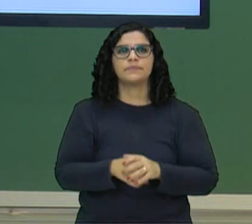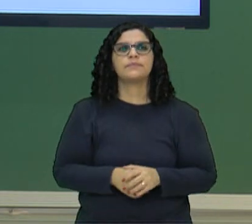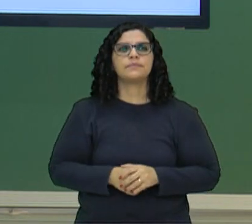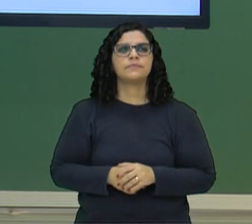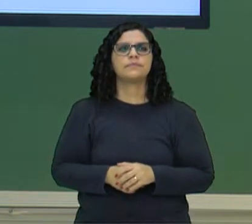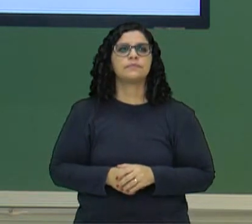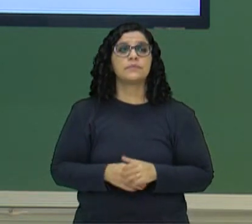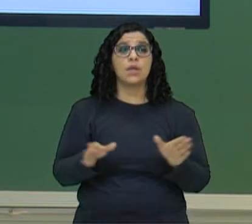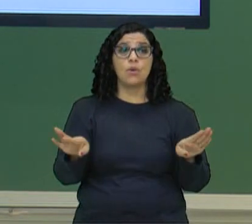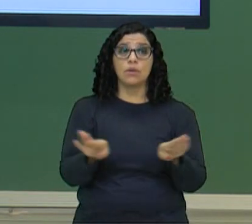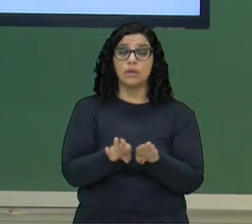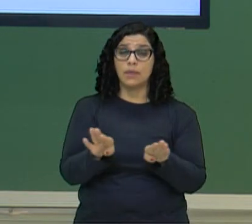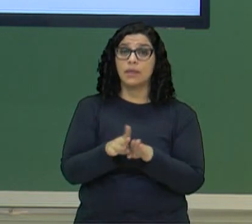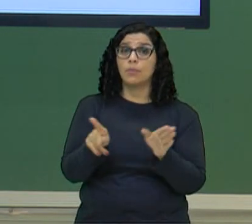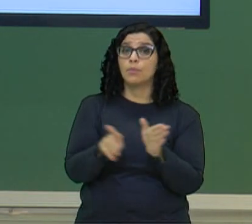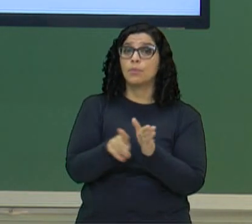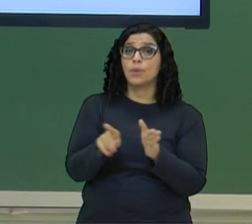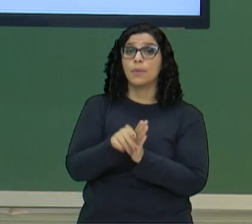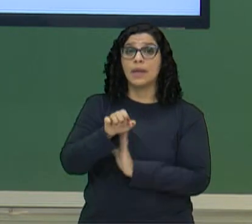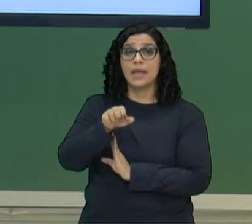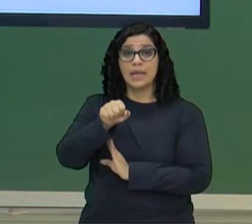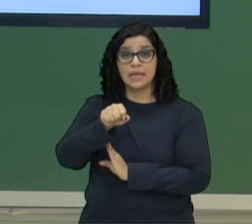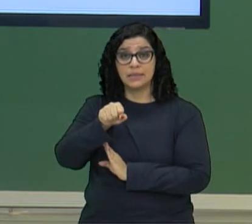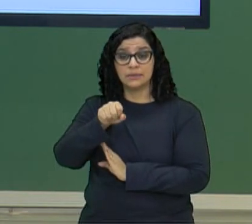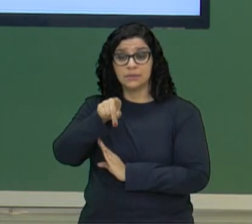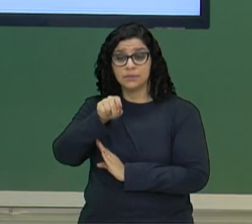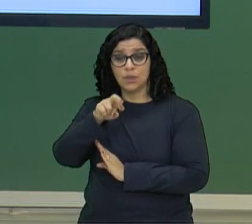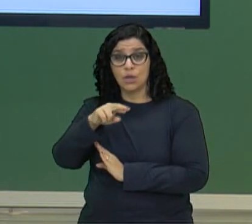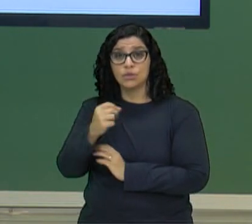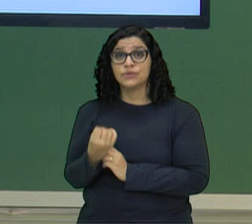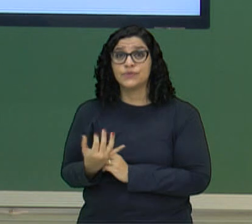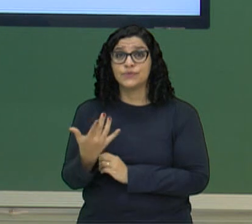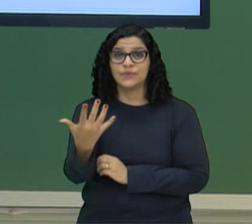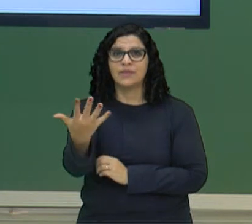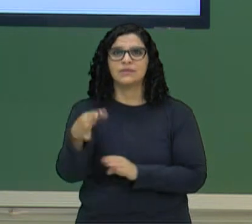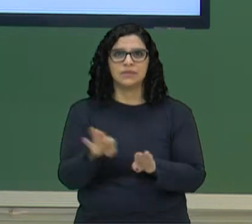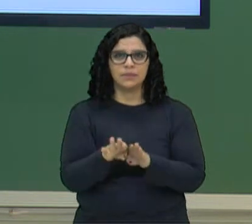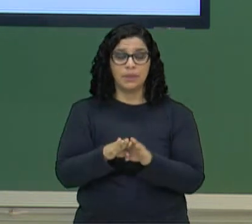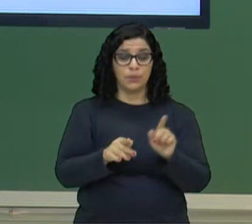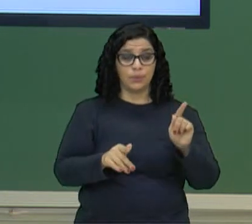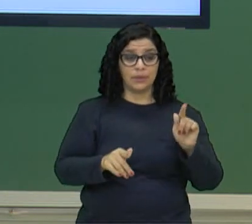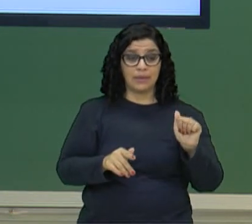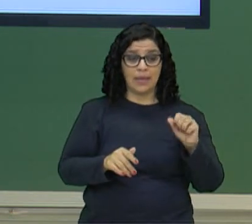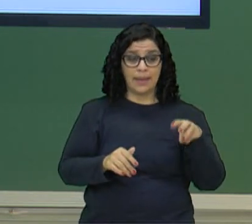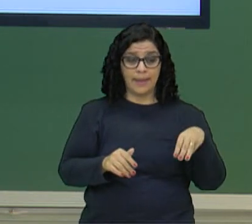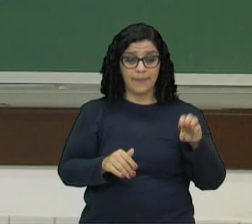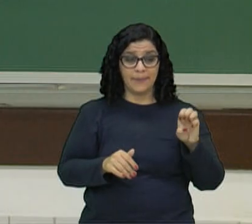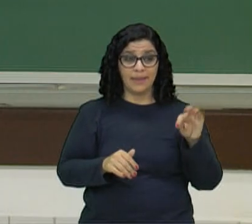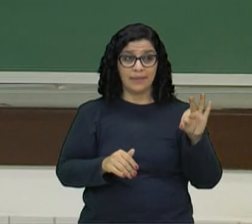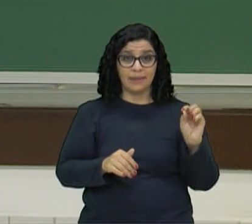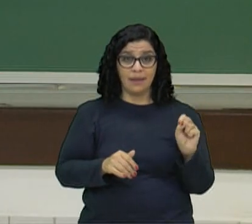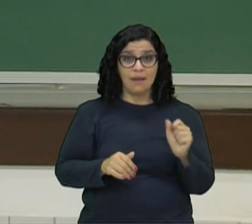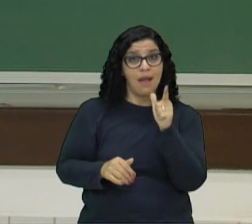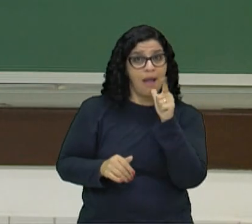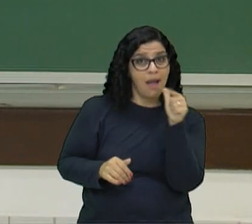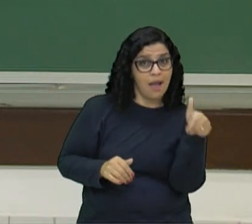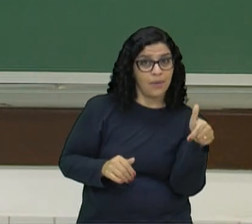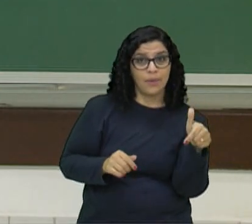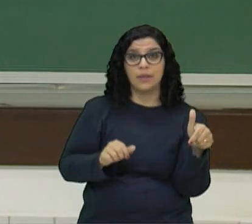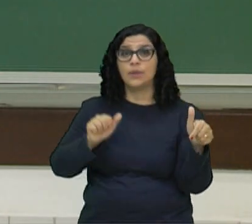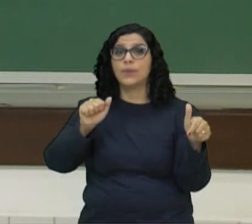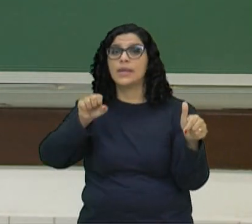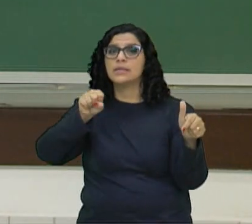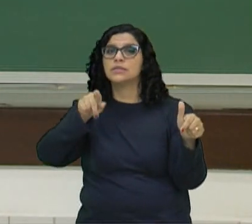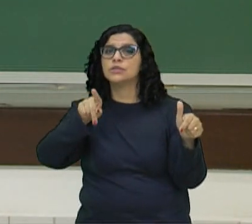também a gente vai ter a parte produtora de esporos, que também vão poder viajar. A diferença é que o gameta viaja pela água e o esporo viaja